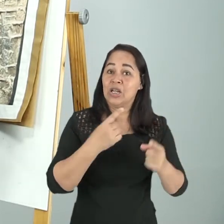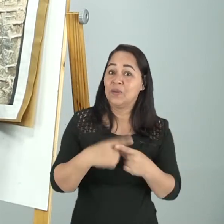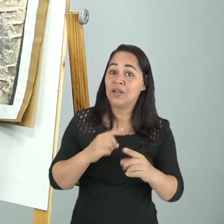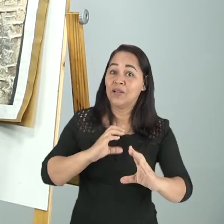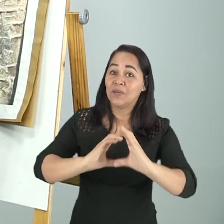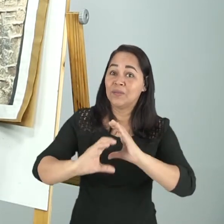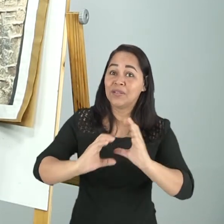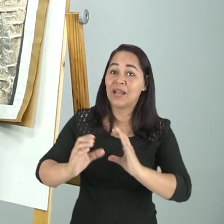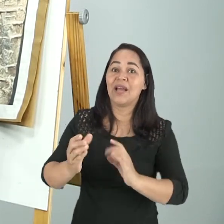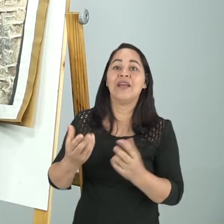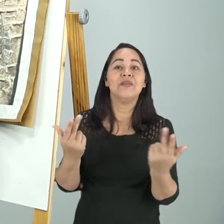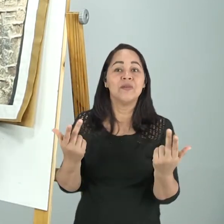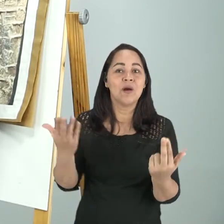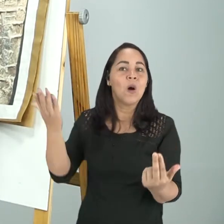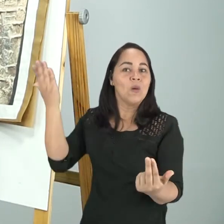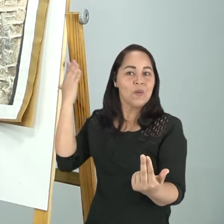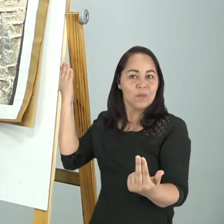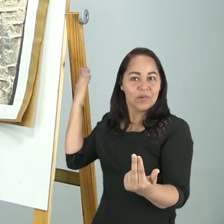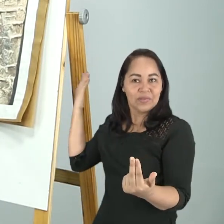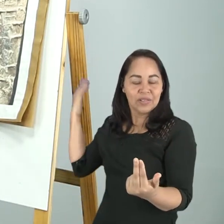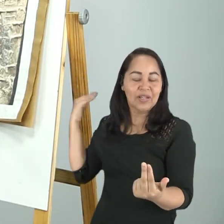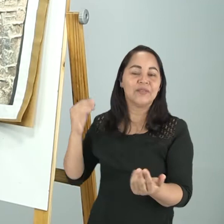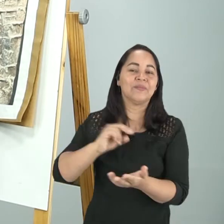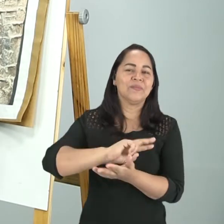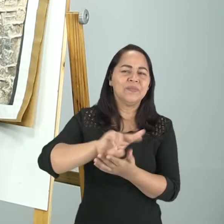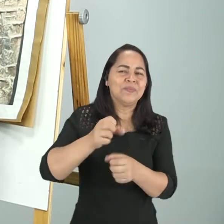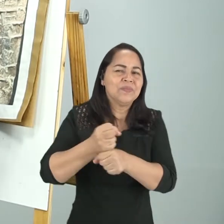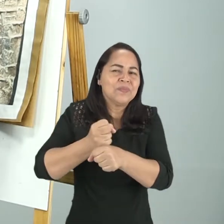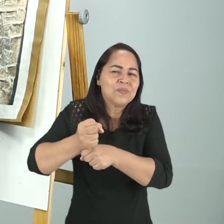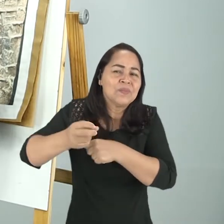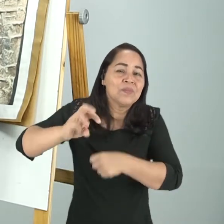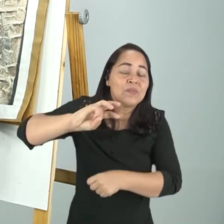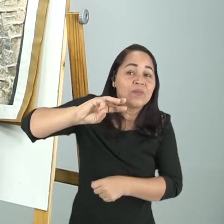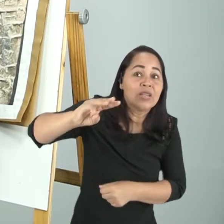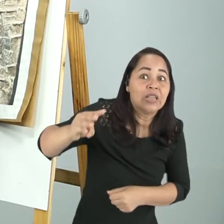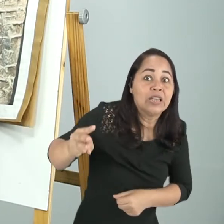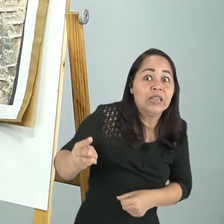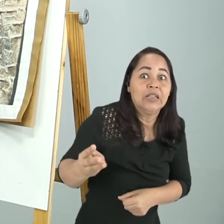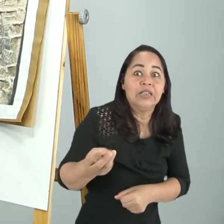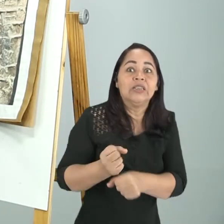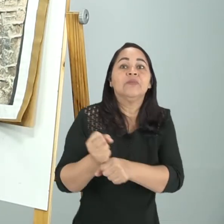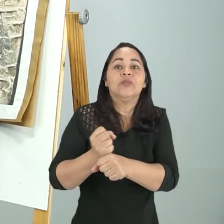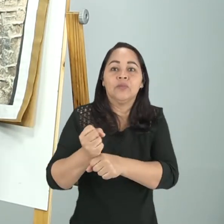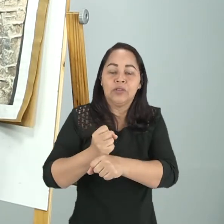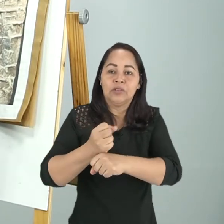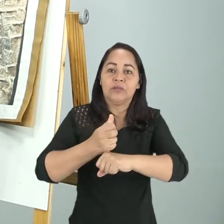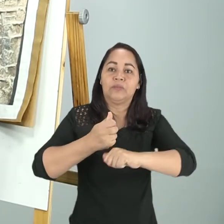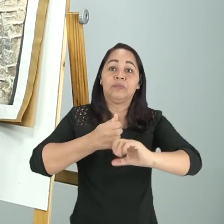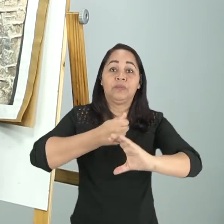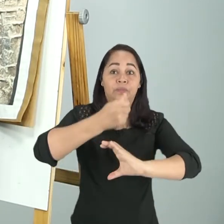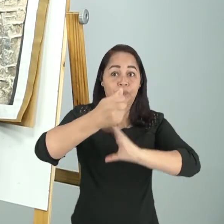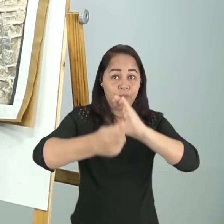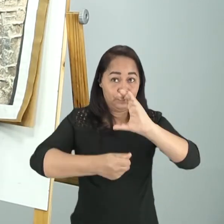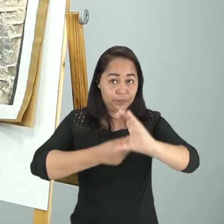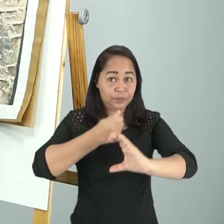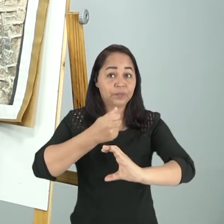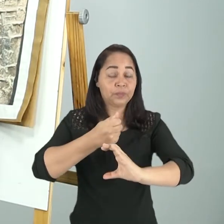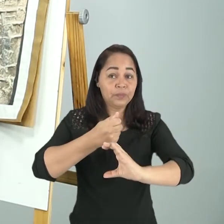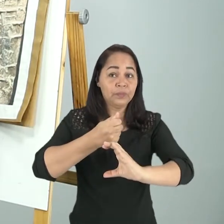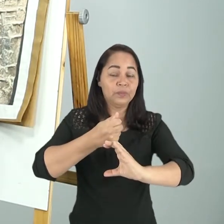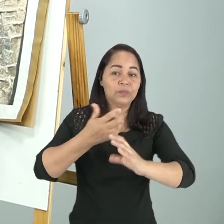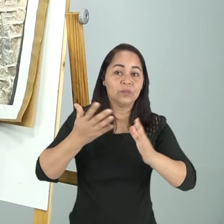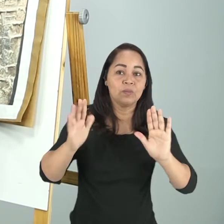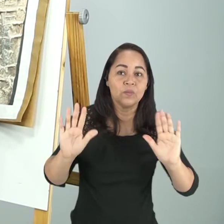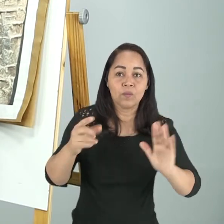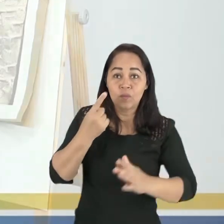como antigamente também, há vários anos, mais de 3.000 anos antes de Cristo. Olha aqui, ó, leia